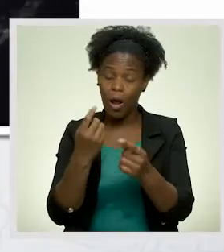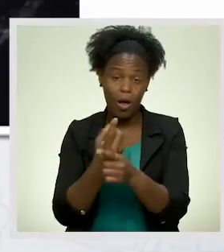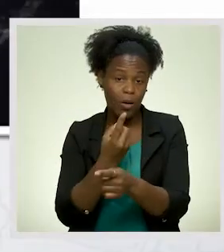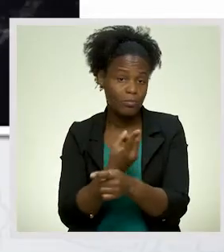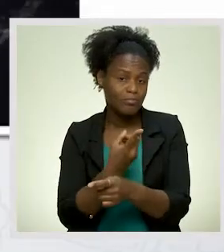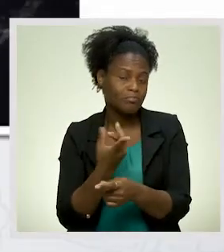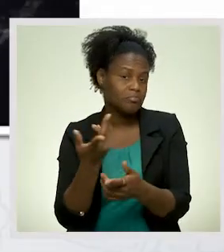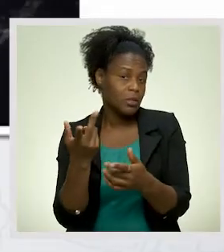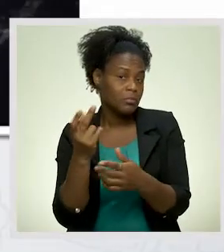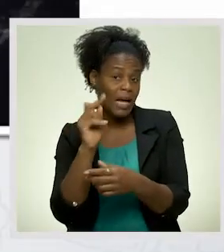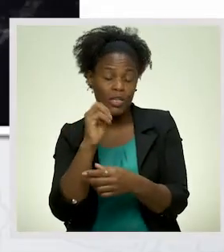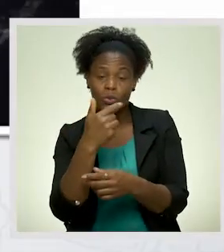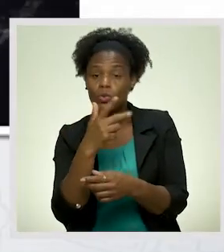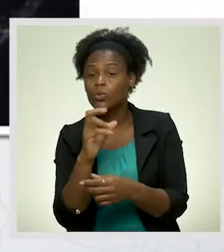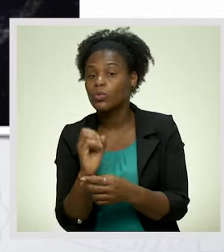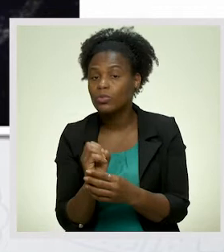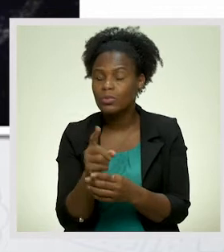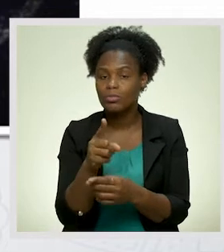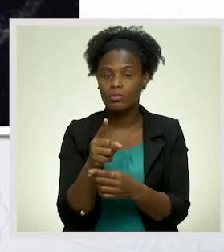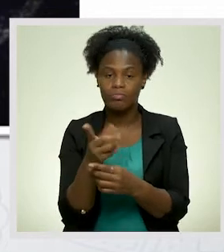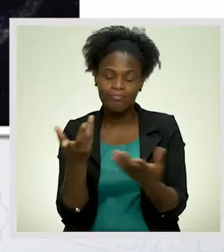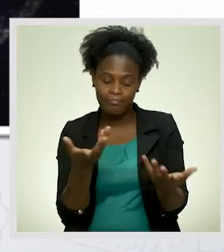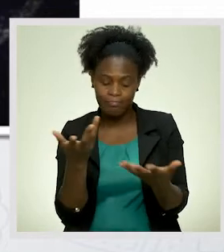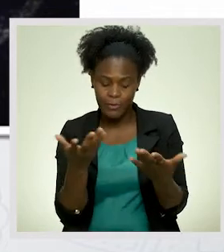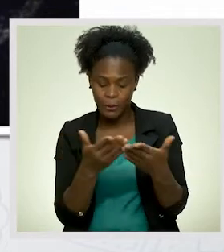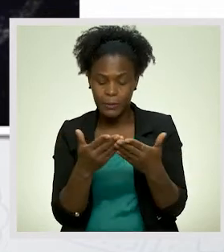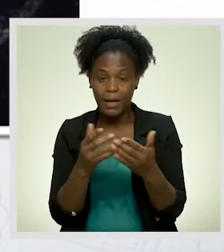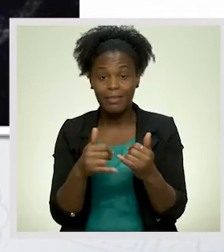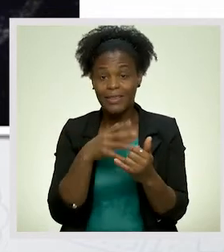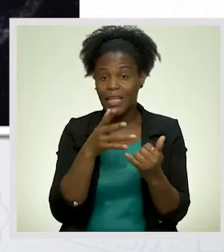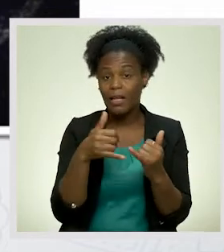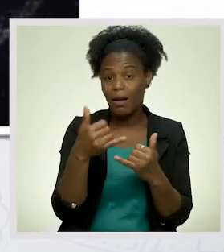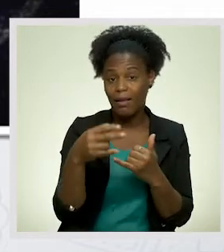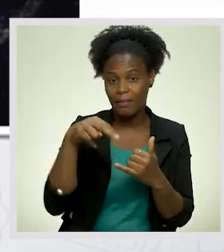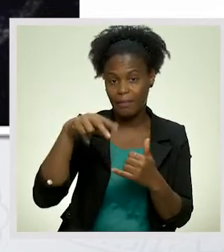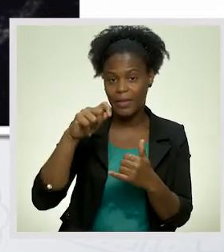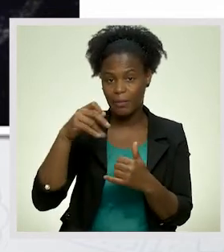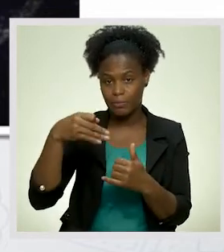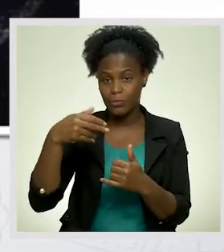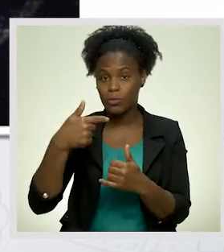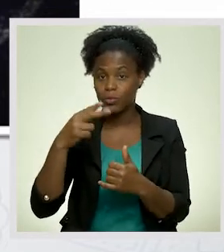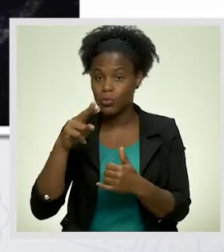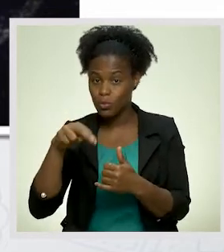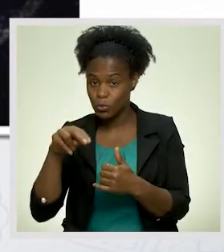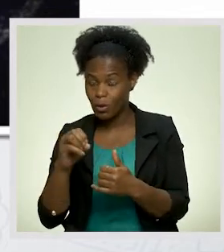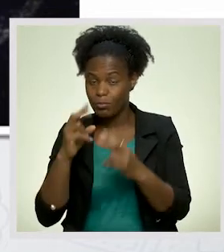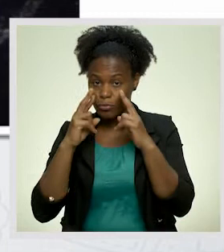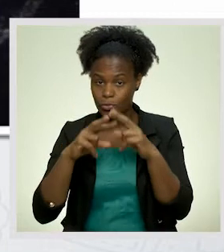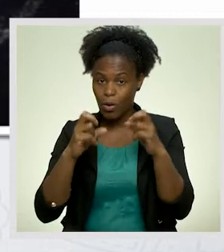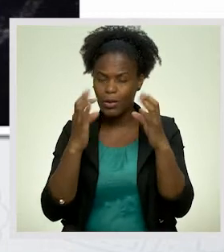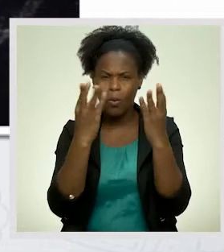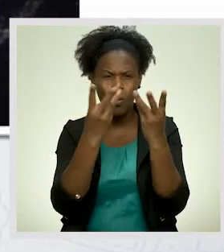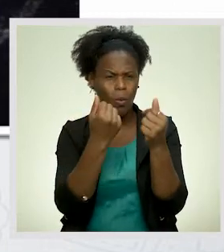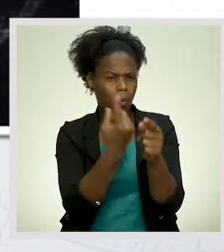que para além da órbita de Neptuno, nós encontramos grandes quantidades de objetos que